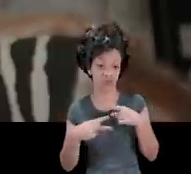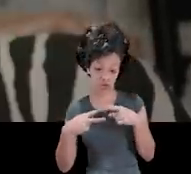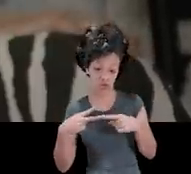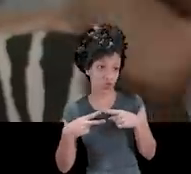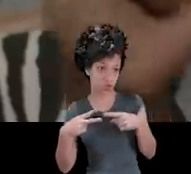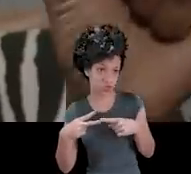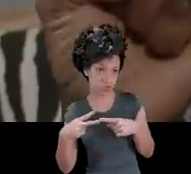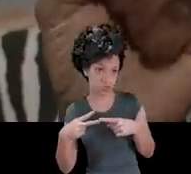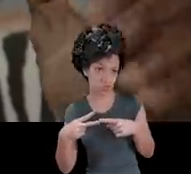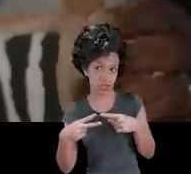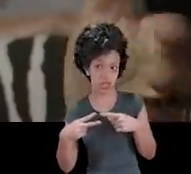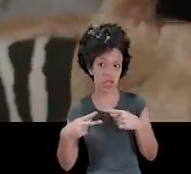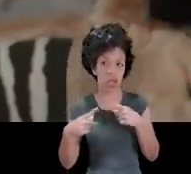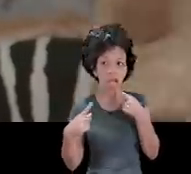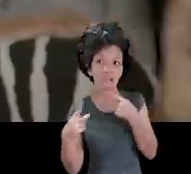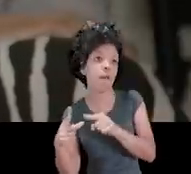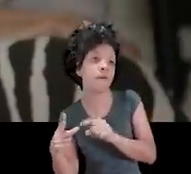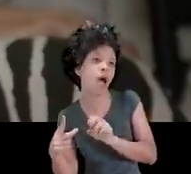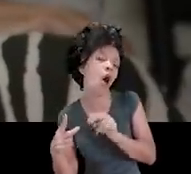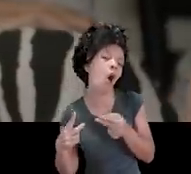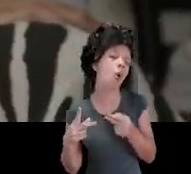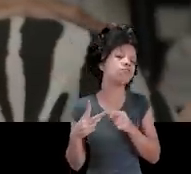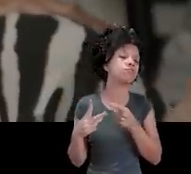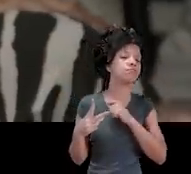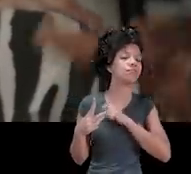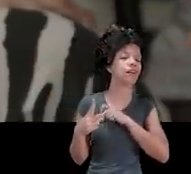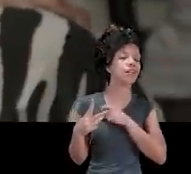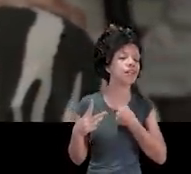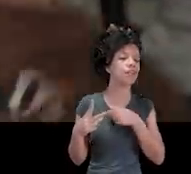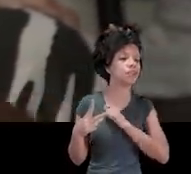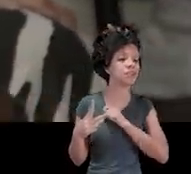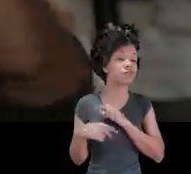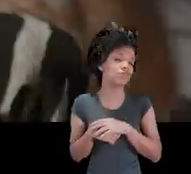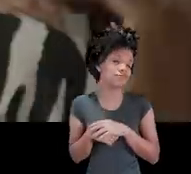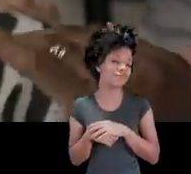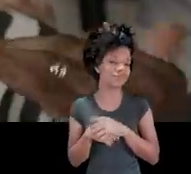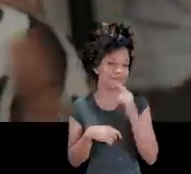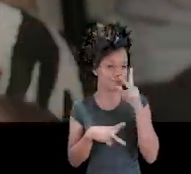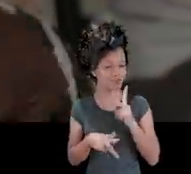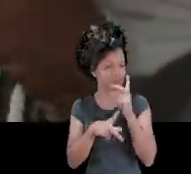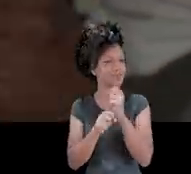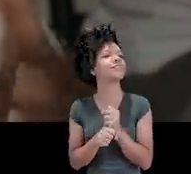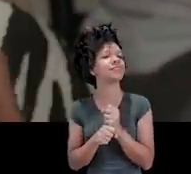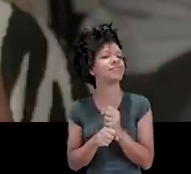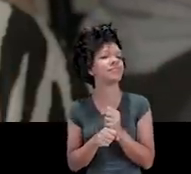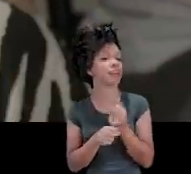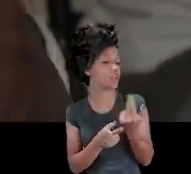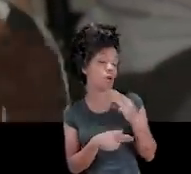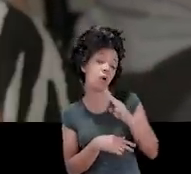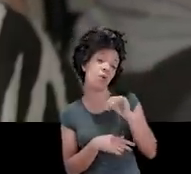opções. Fiz bravejar ou sacanear. Eu sacaneei e saí dali fortalecido, como Will